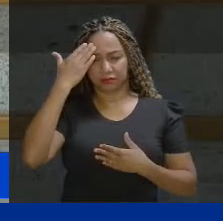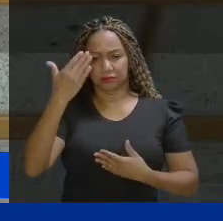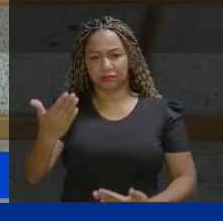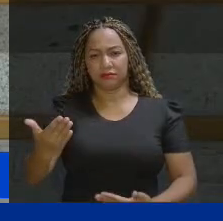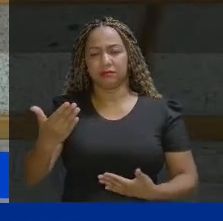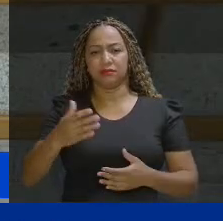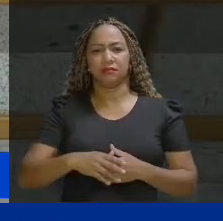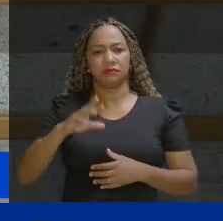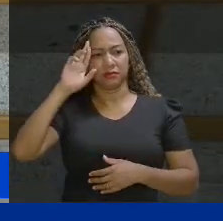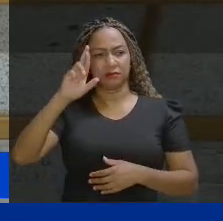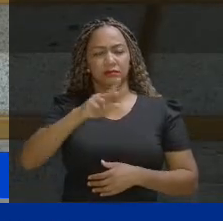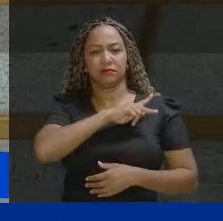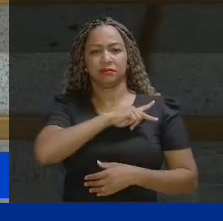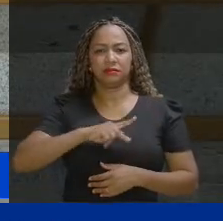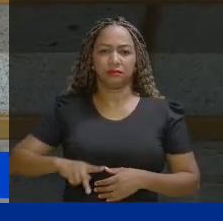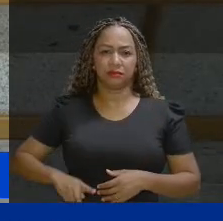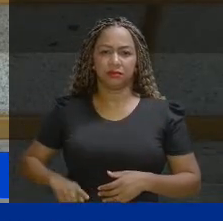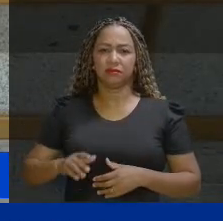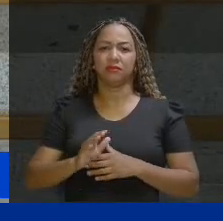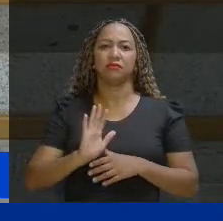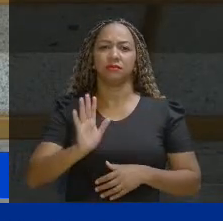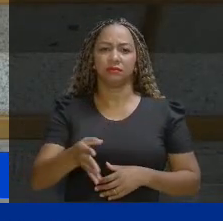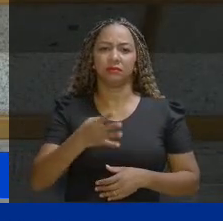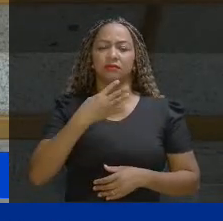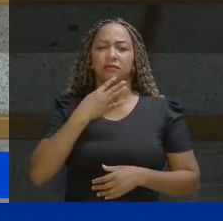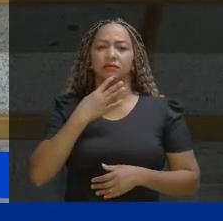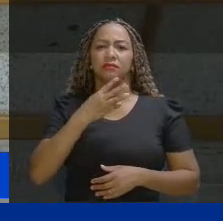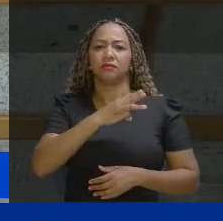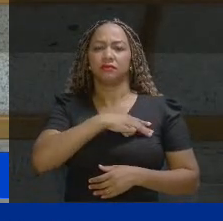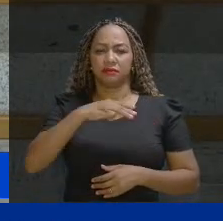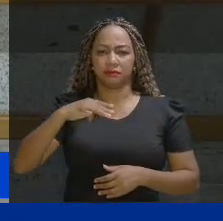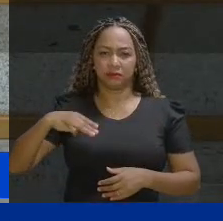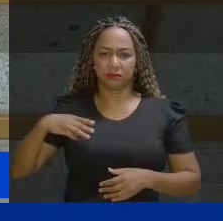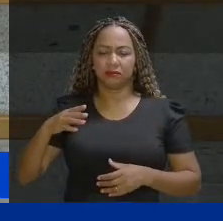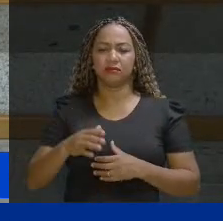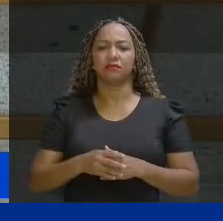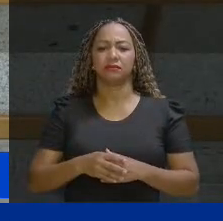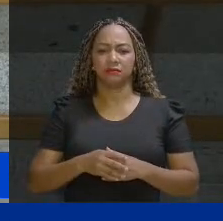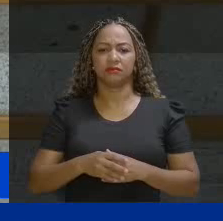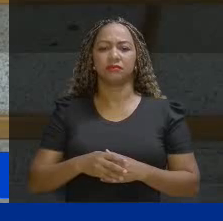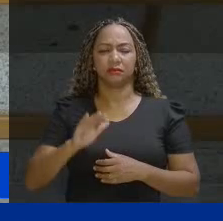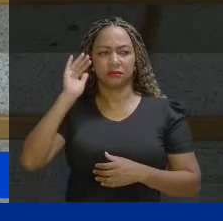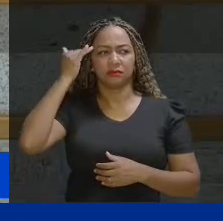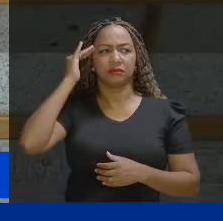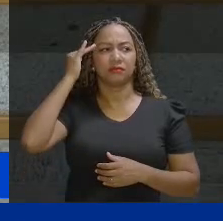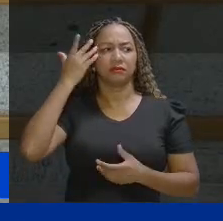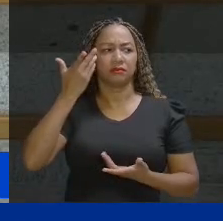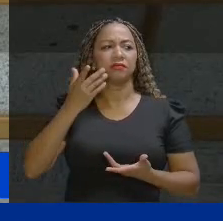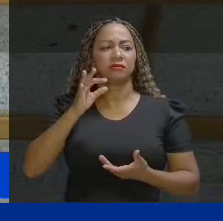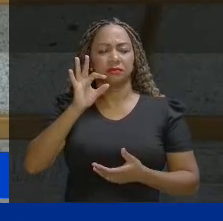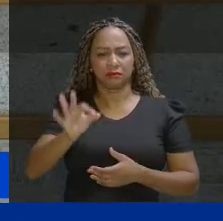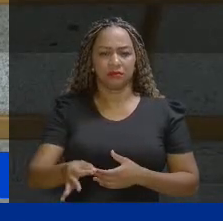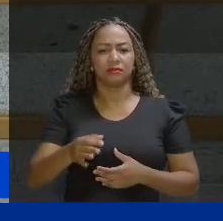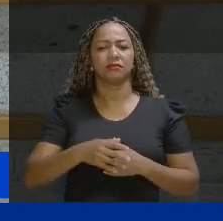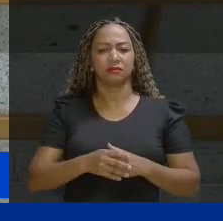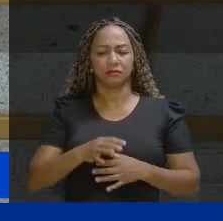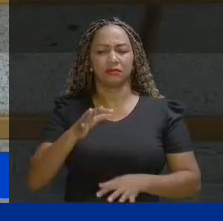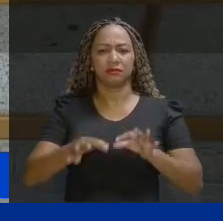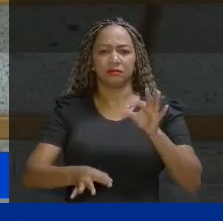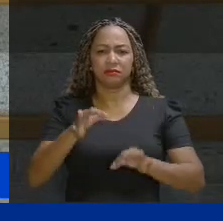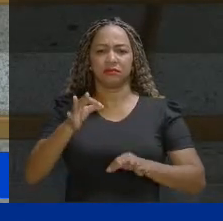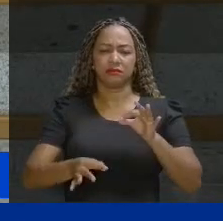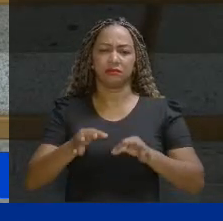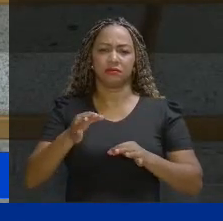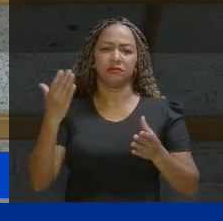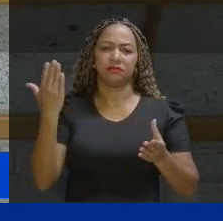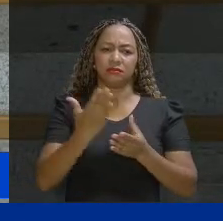presidente. Essa jurisprudência já era de conhecimento do Ministério Público e o Ministério Público entende que é a ocasião de colocar em julgamento